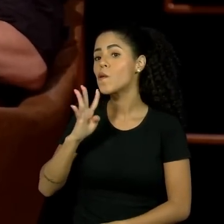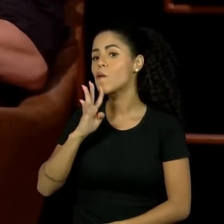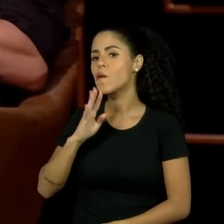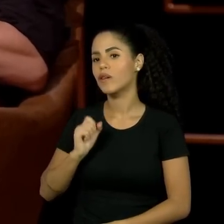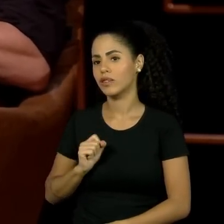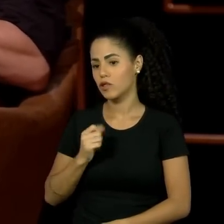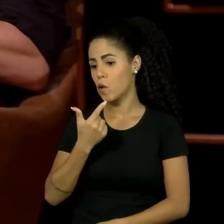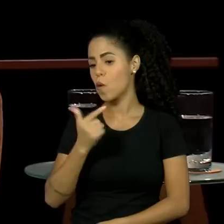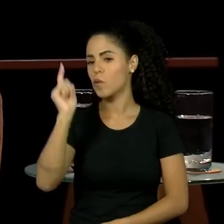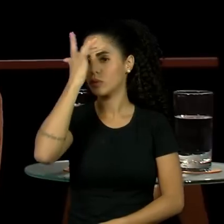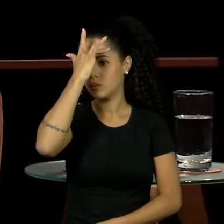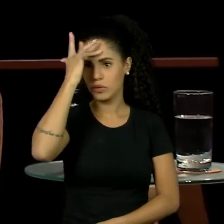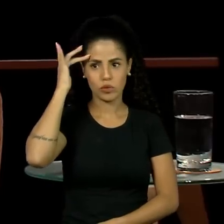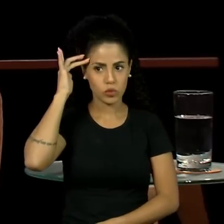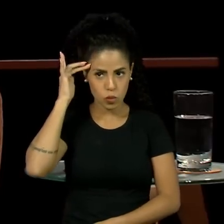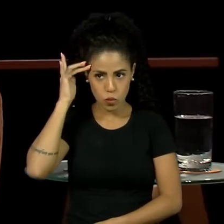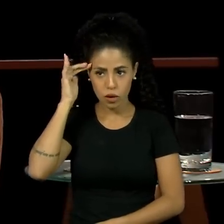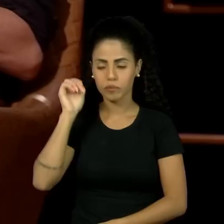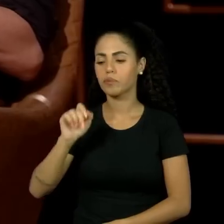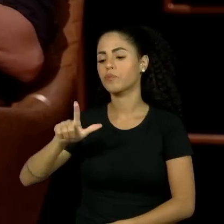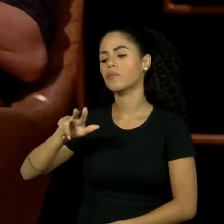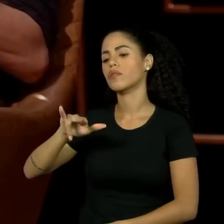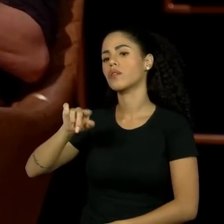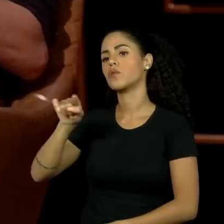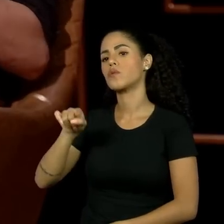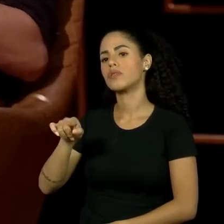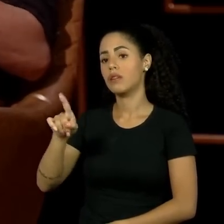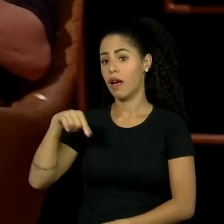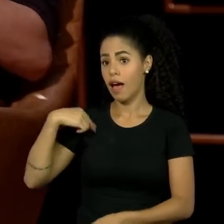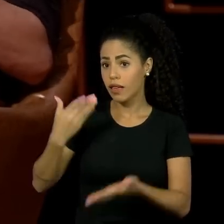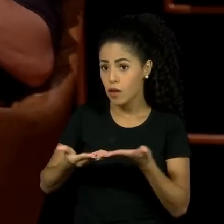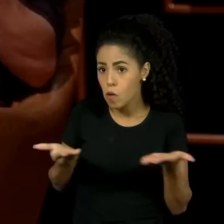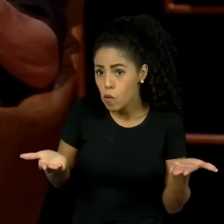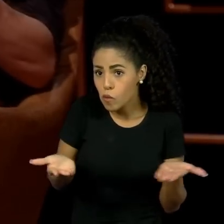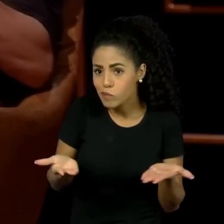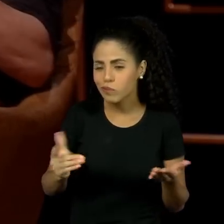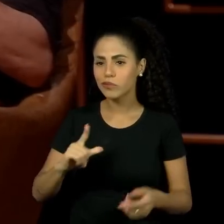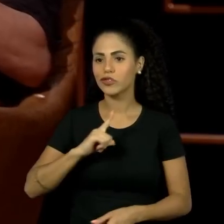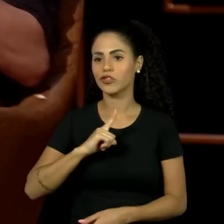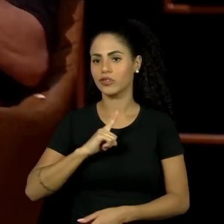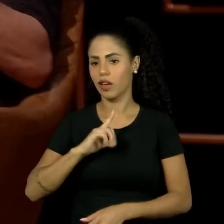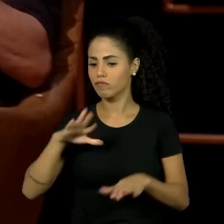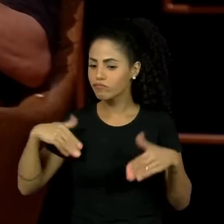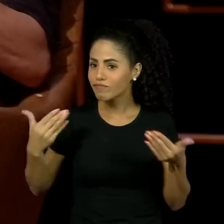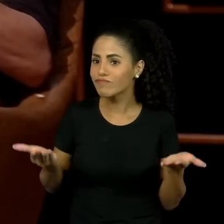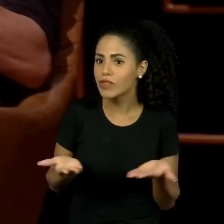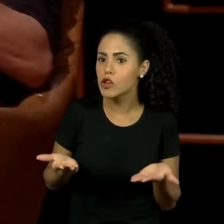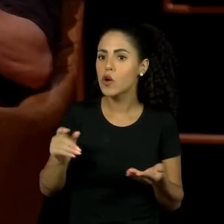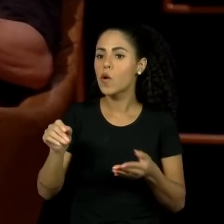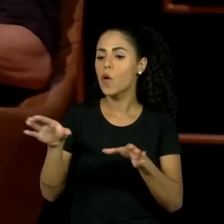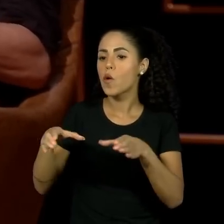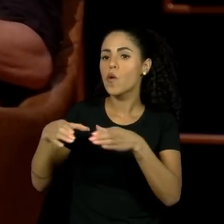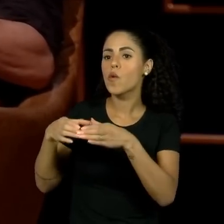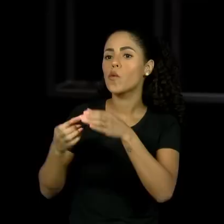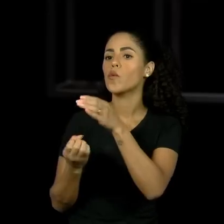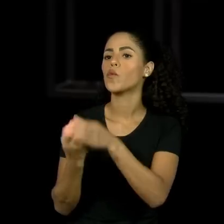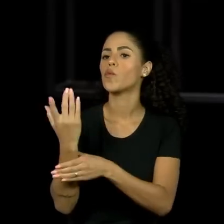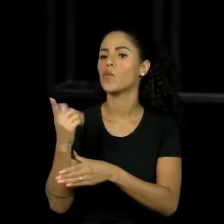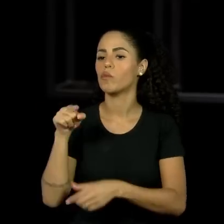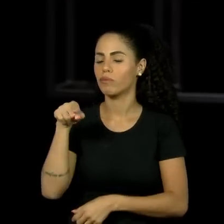Carlos Vasconcelos, que tem, até hoje ele tem, mas enfim, estava nascendo lá o grupo Piolim.